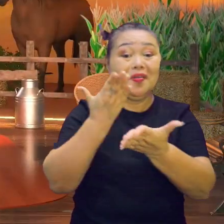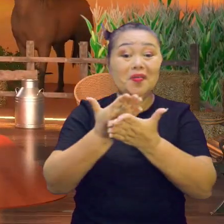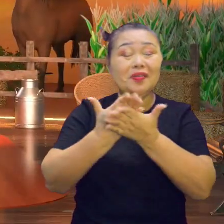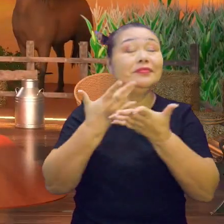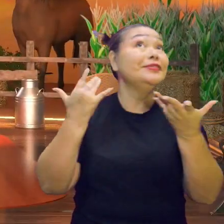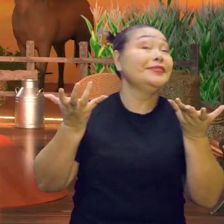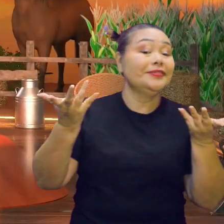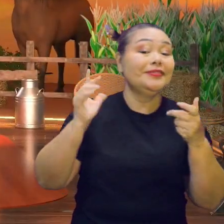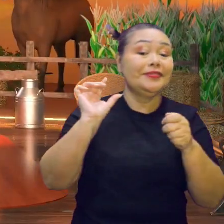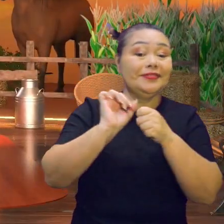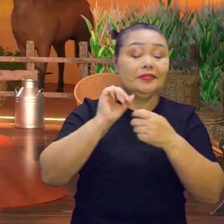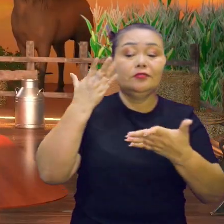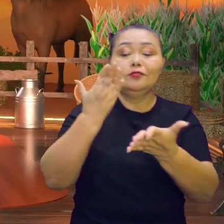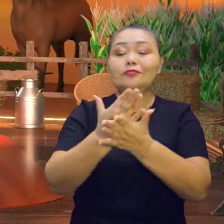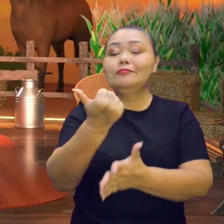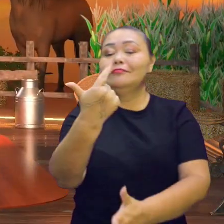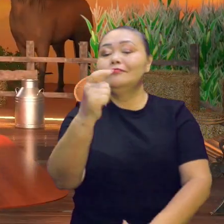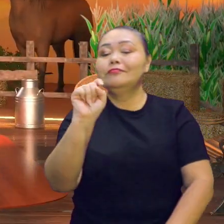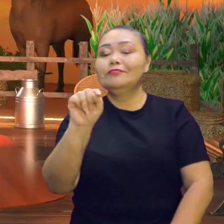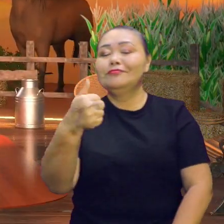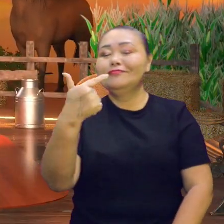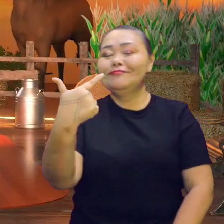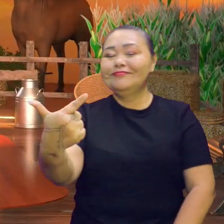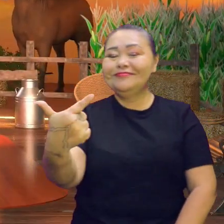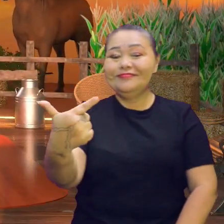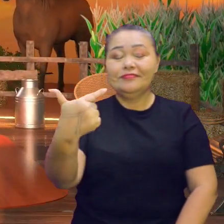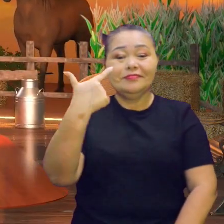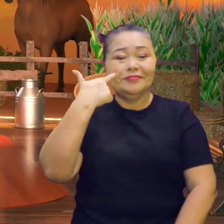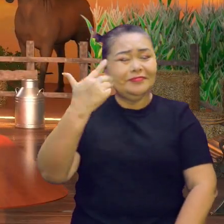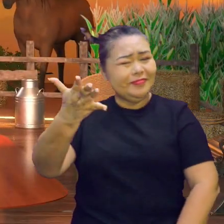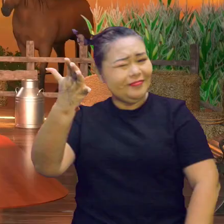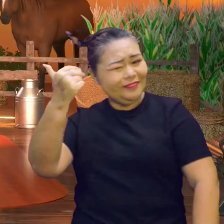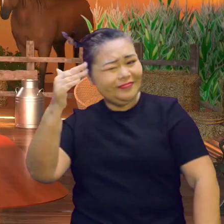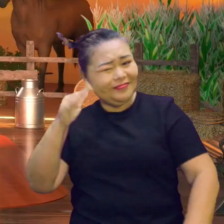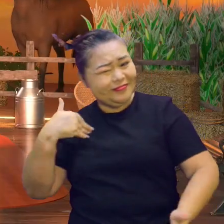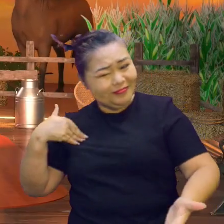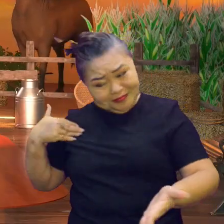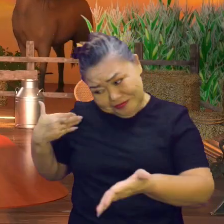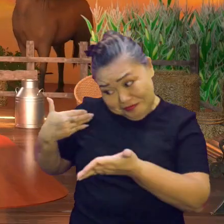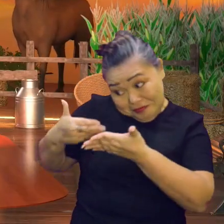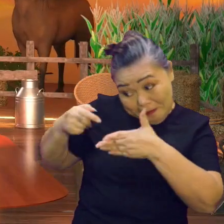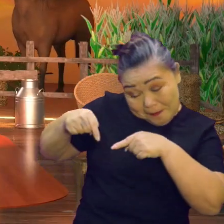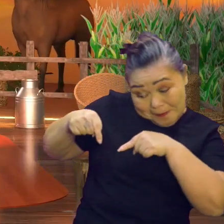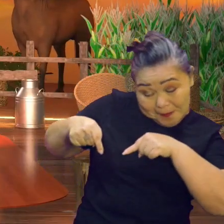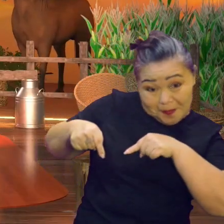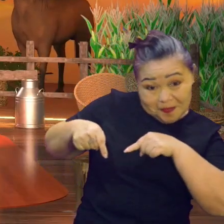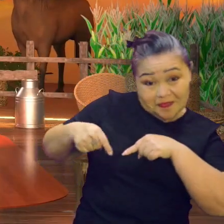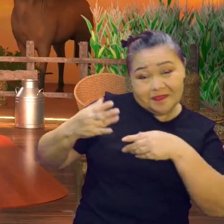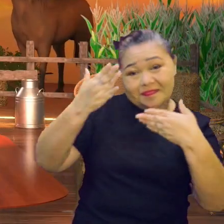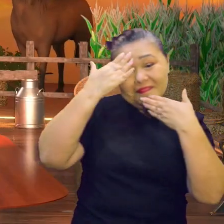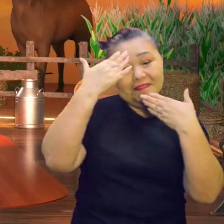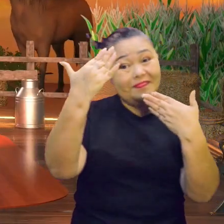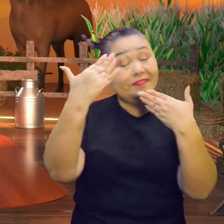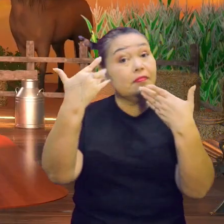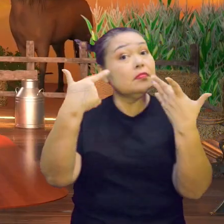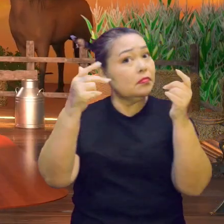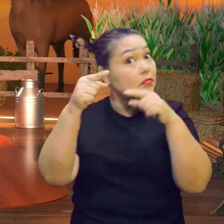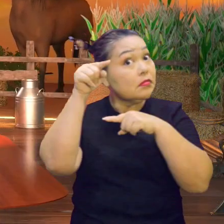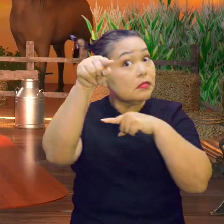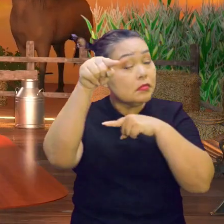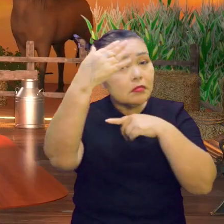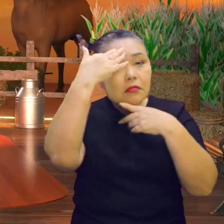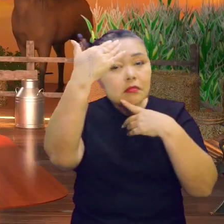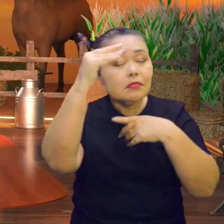aula 12.2. Chegamos até aqui, ó. Muito obrigado por vocês estarem aí, ó, aguardando a